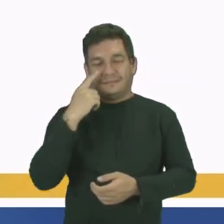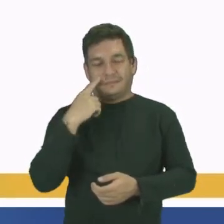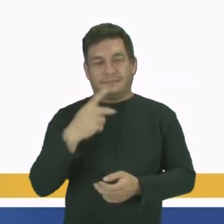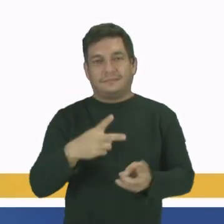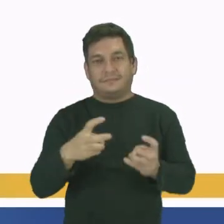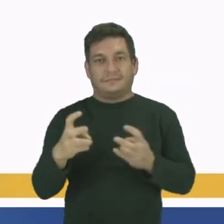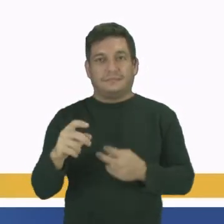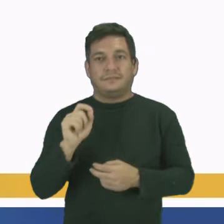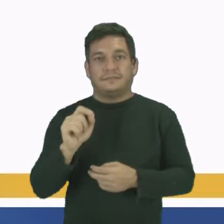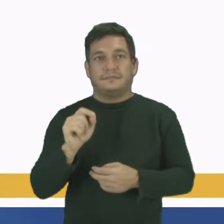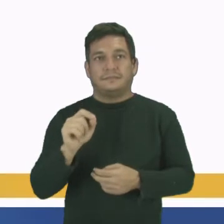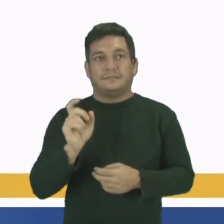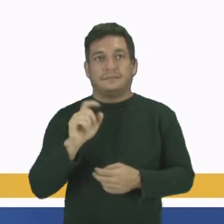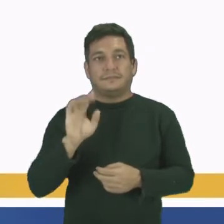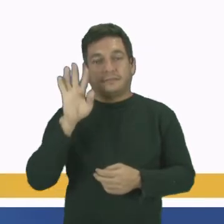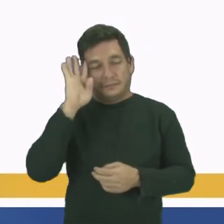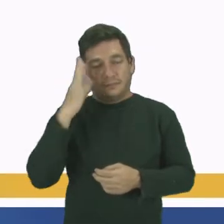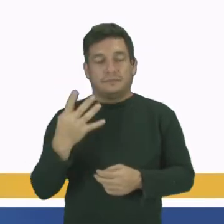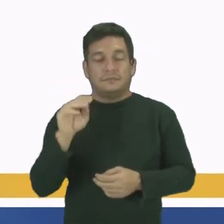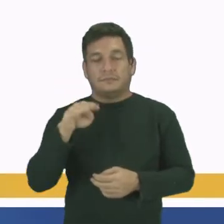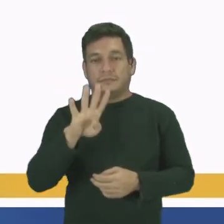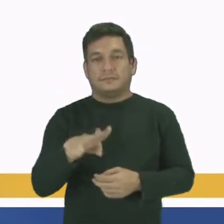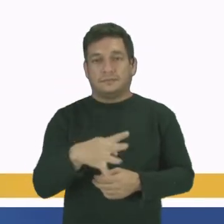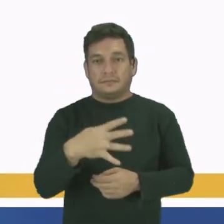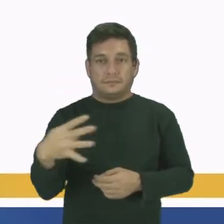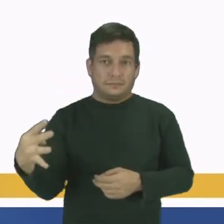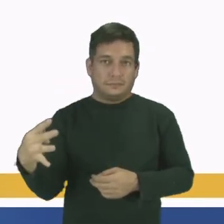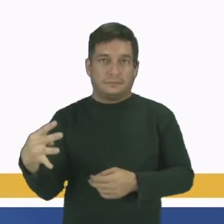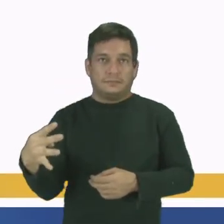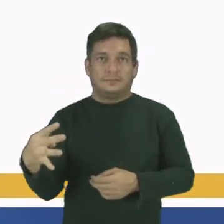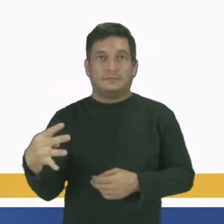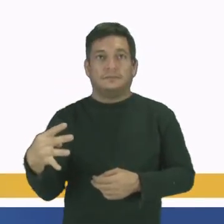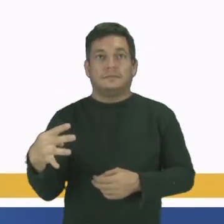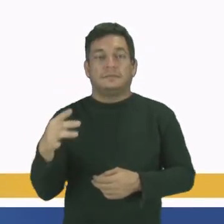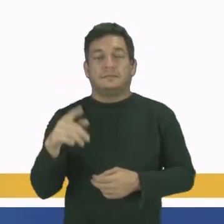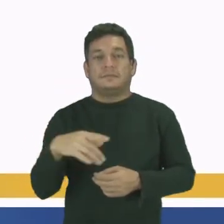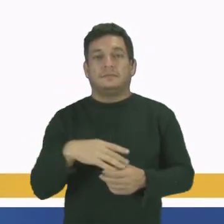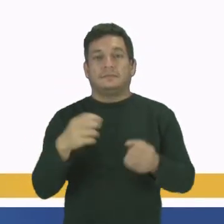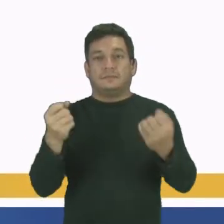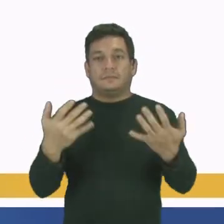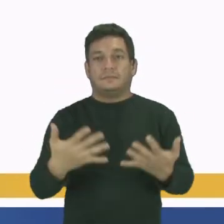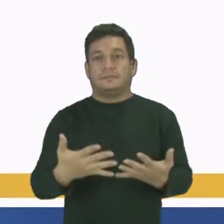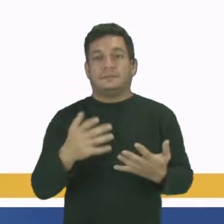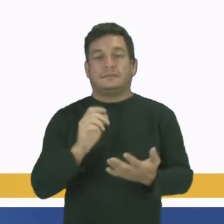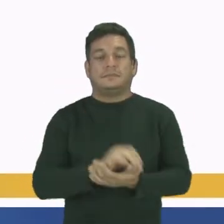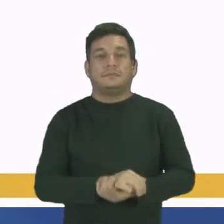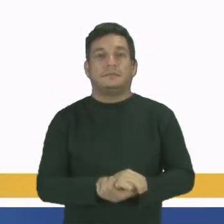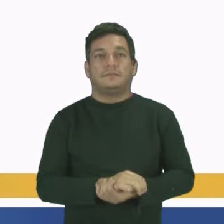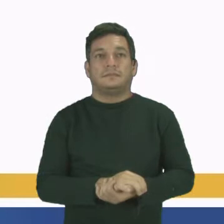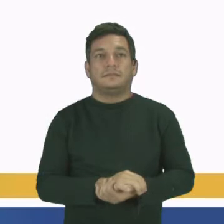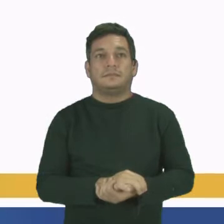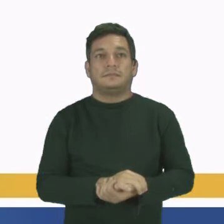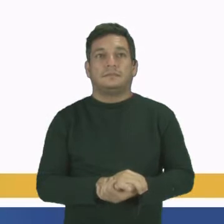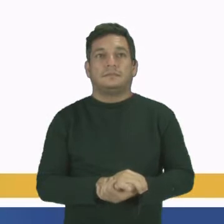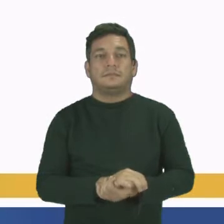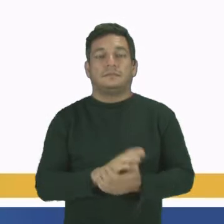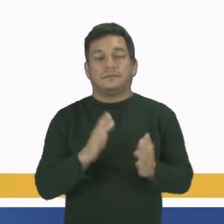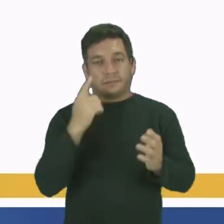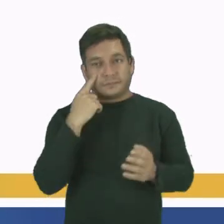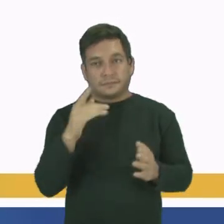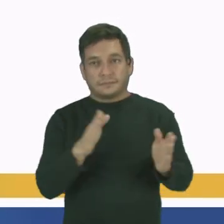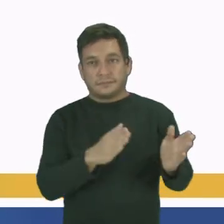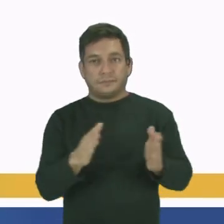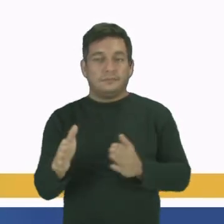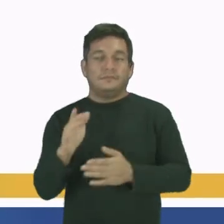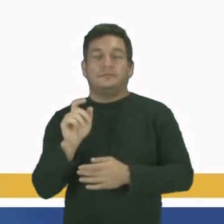extrair ou resolver essa matriz, né, e obter o determinante dela, tá? Então, acompanhe aí que